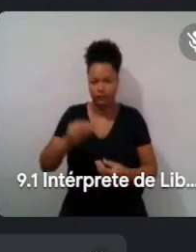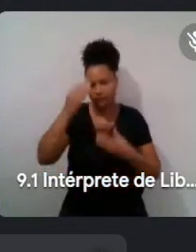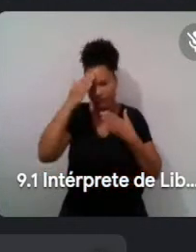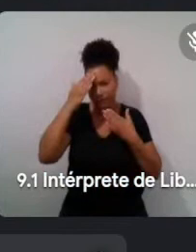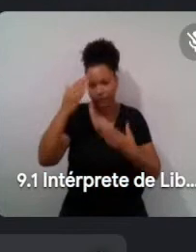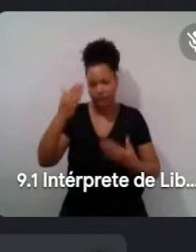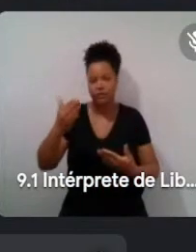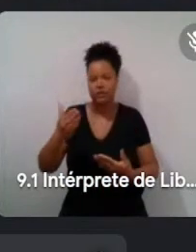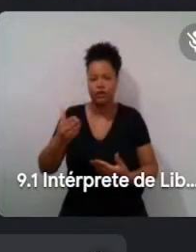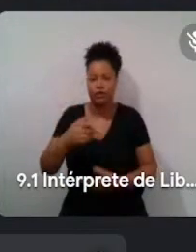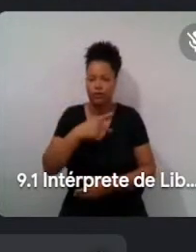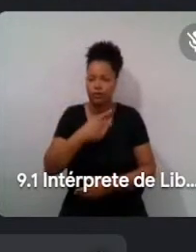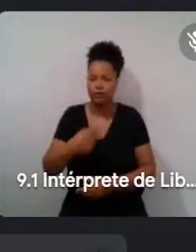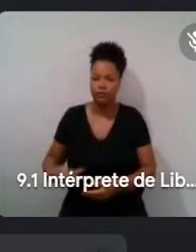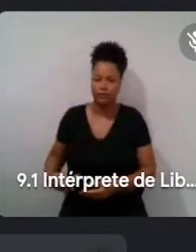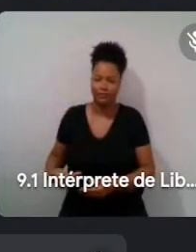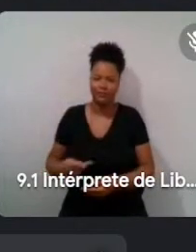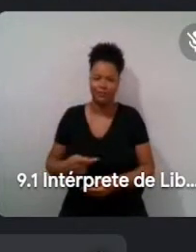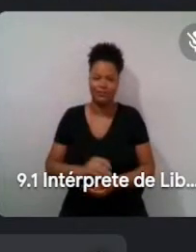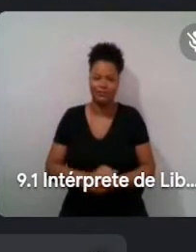dia. Bom dia.